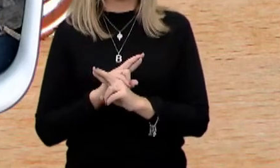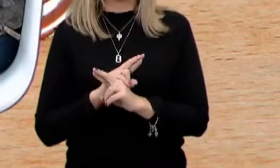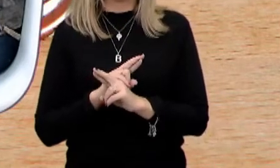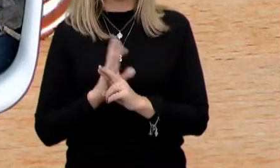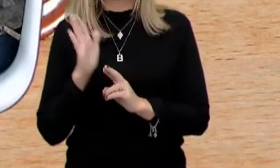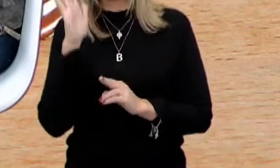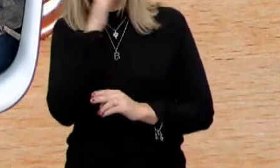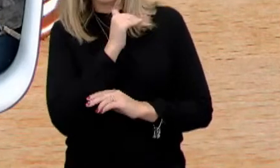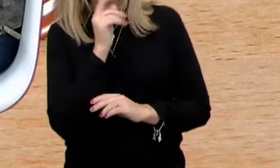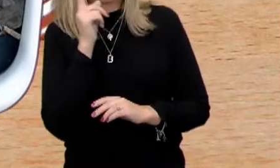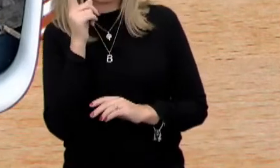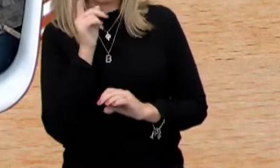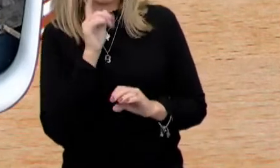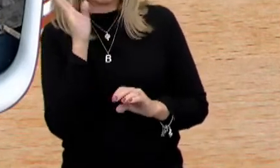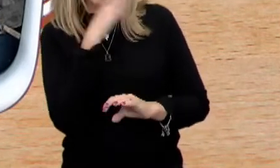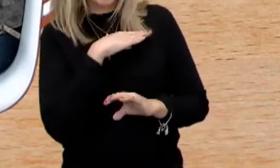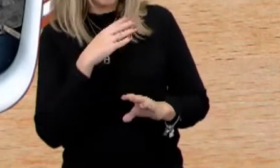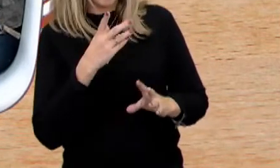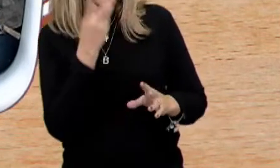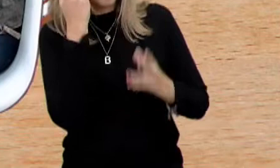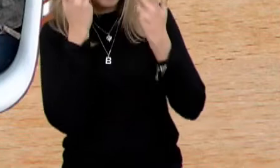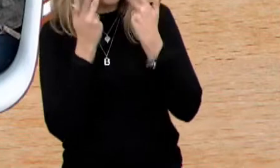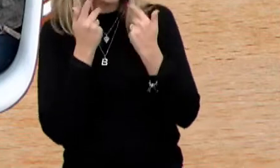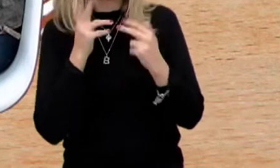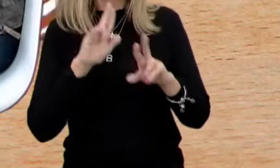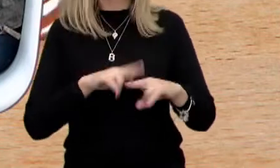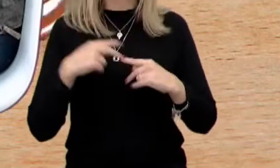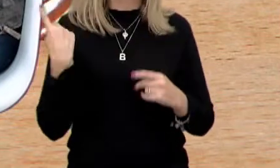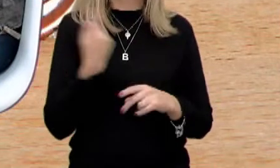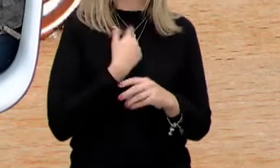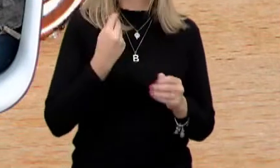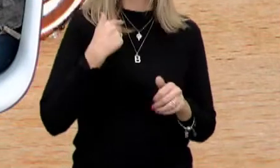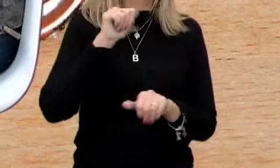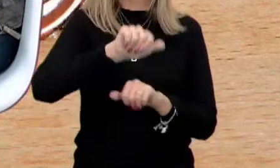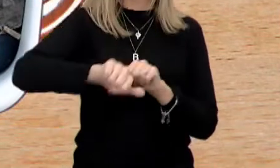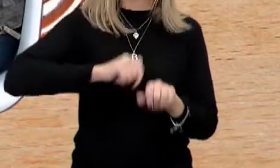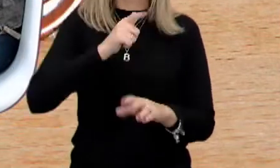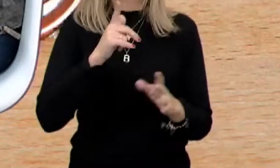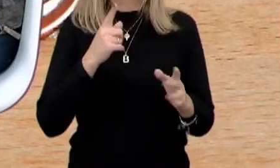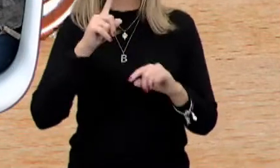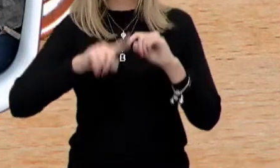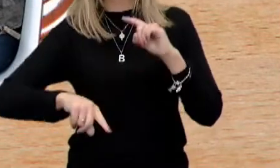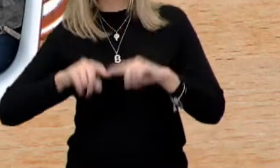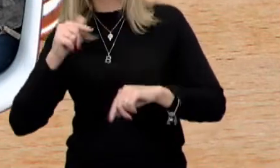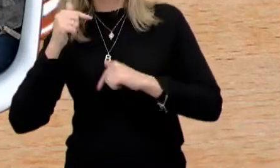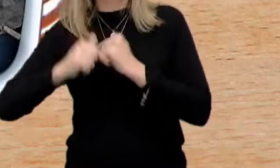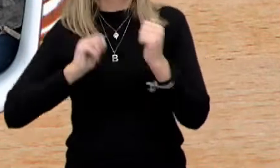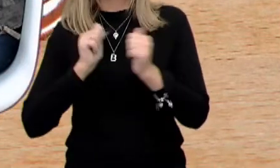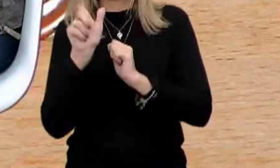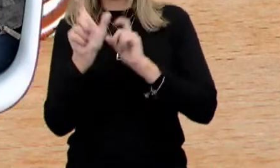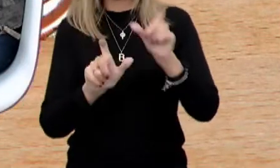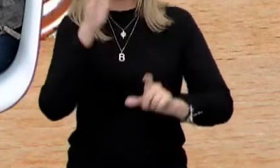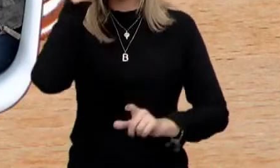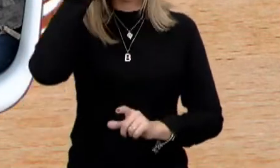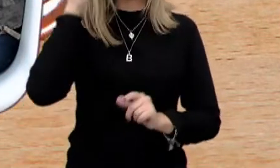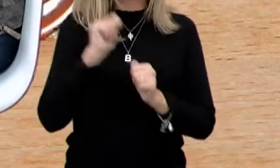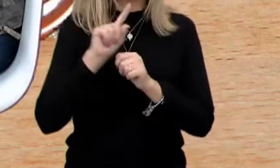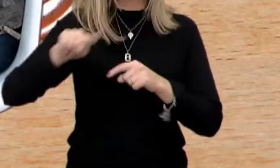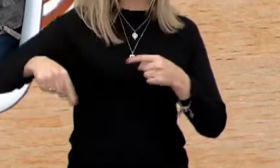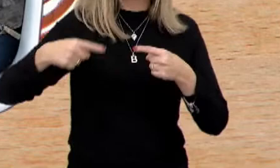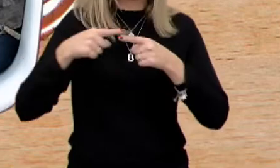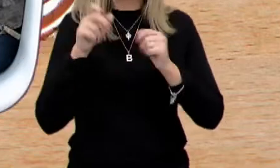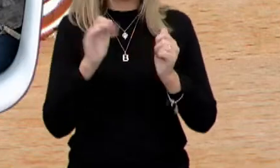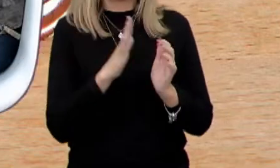maus tratos aí com relação aos animais, e como que a gente converte isso? Através de um produto, trabalhando com essas pessoas que estão ligadas com